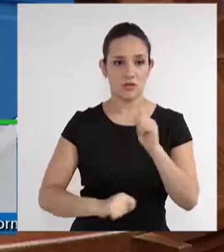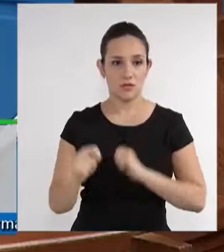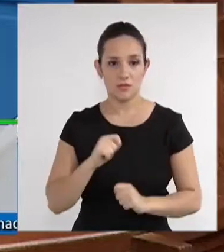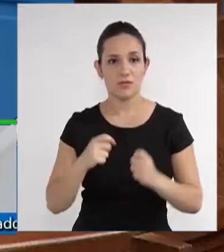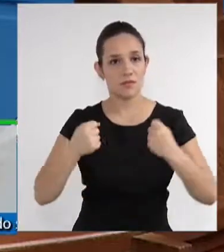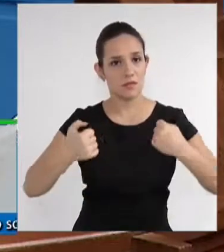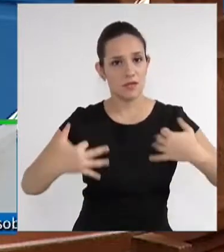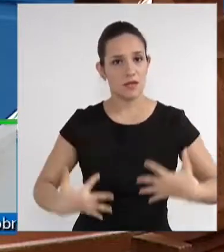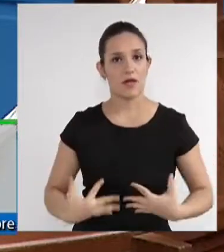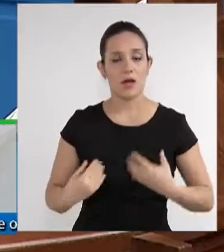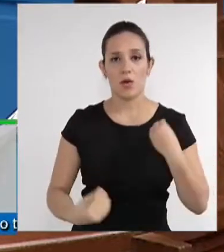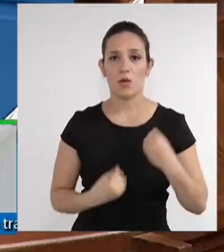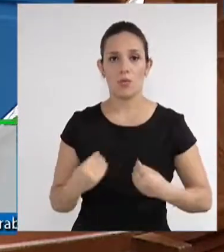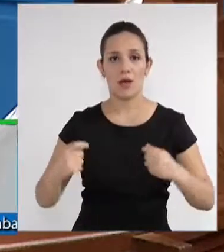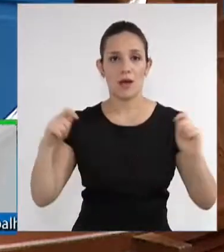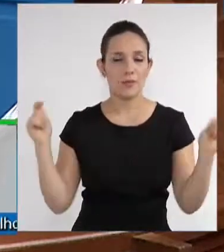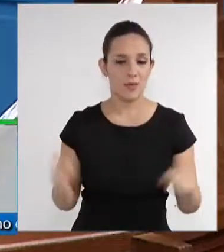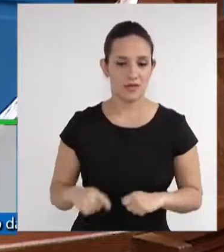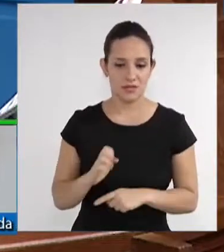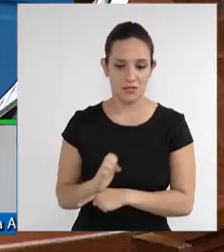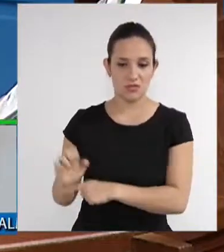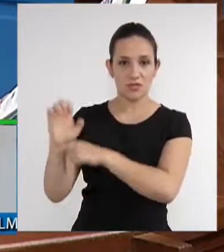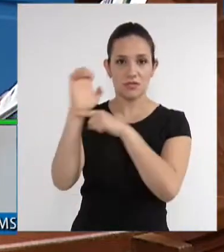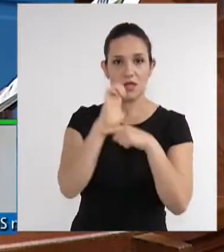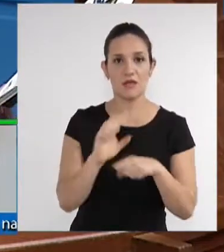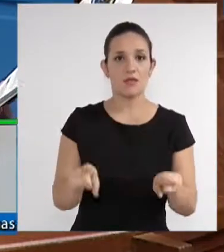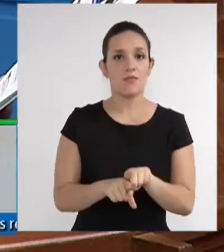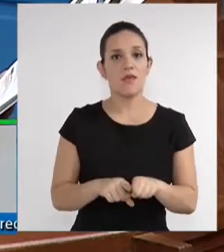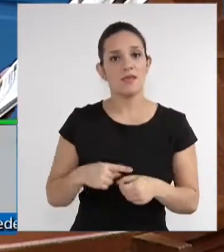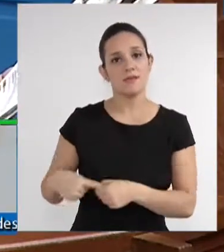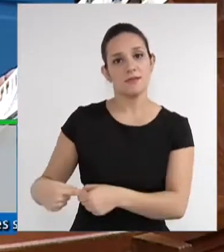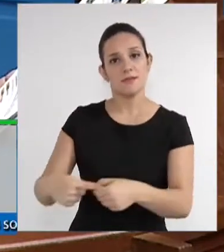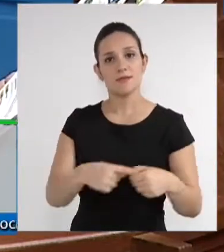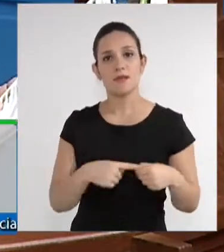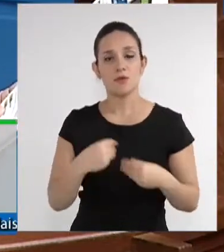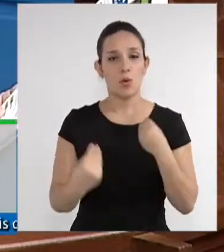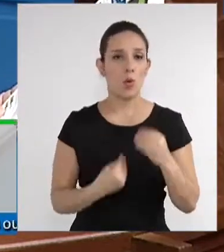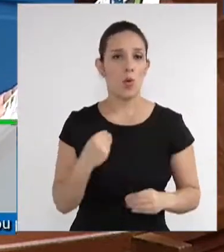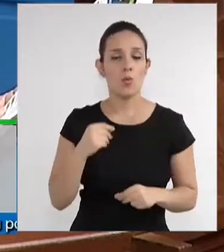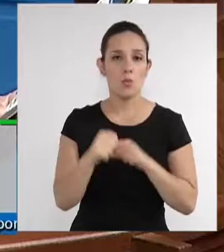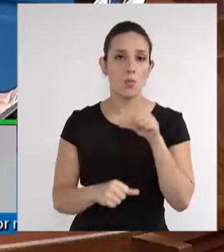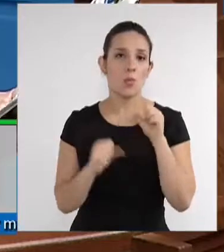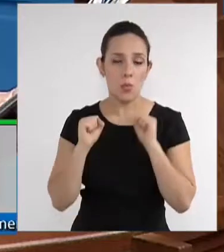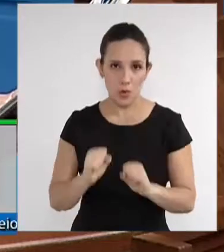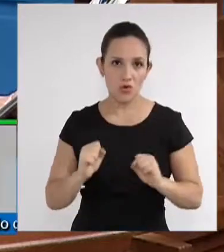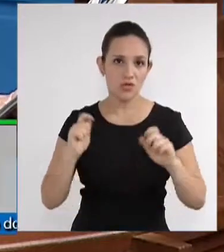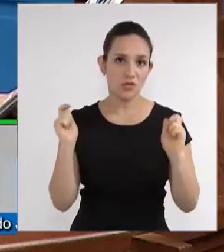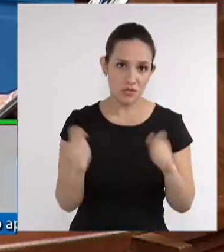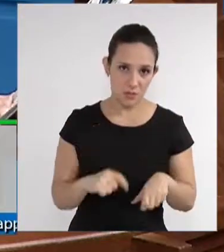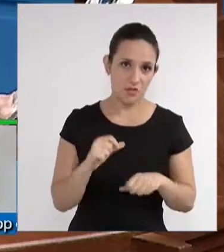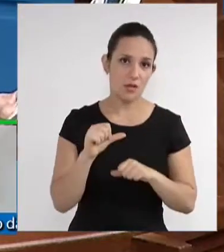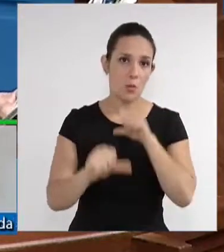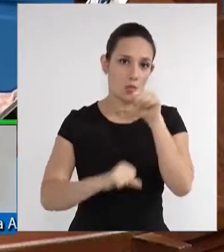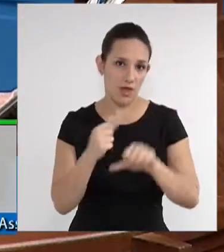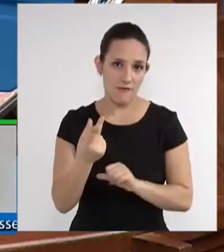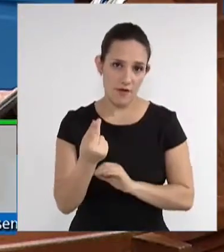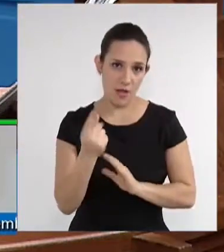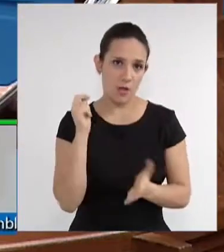estará falando sobre competência dos estados e municípios para a atualização dos valores das modalidades licitatórias,